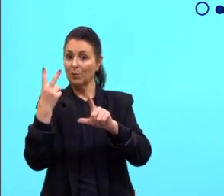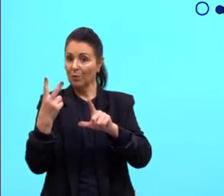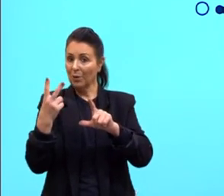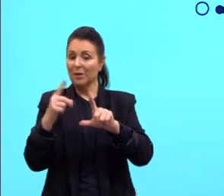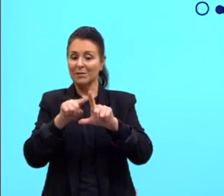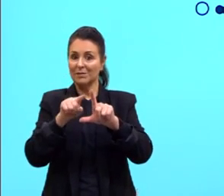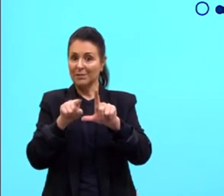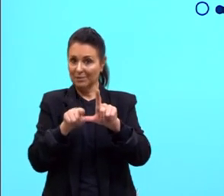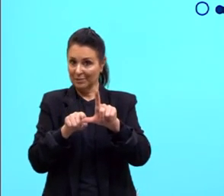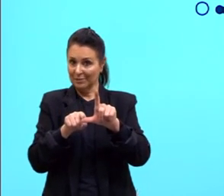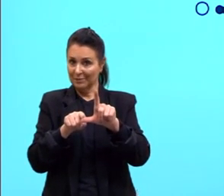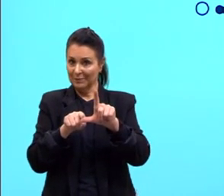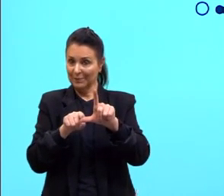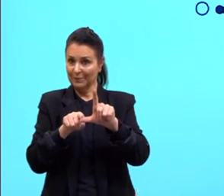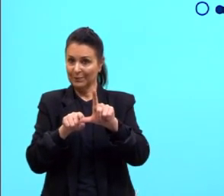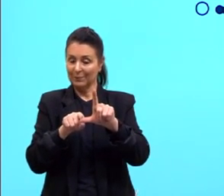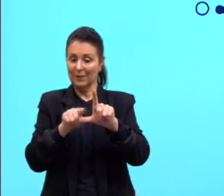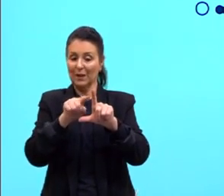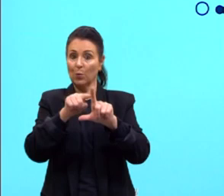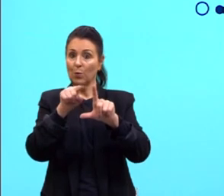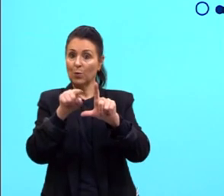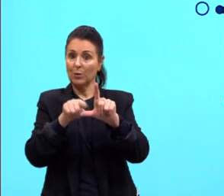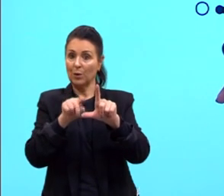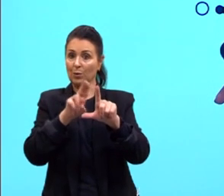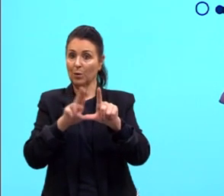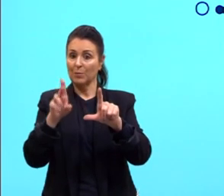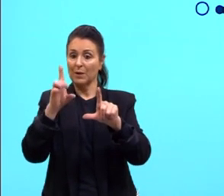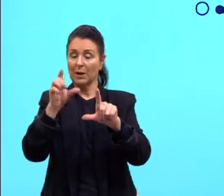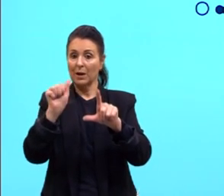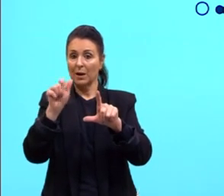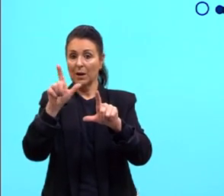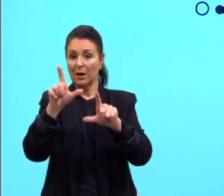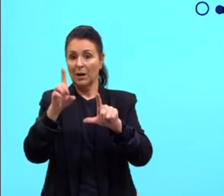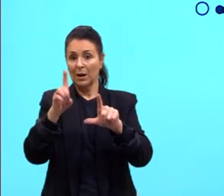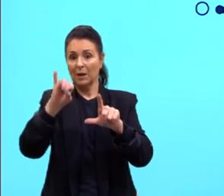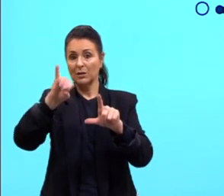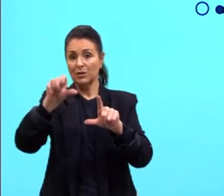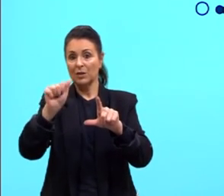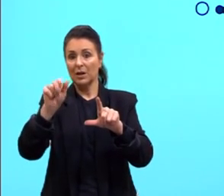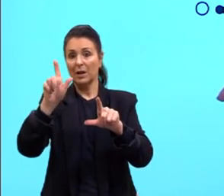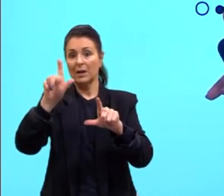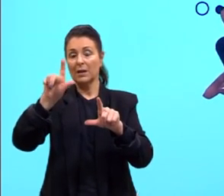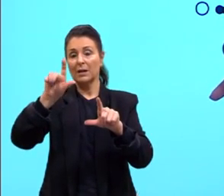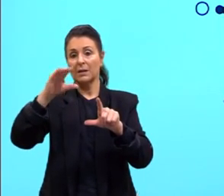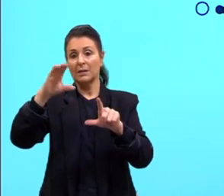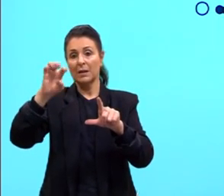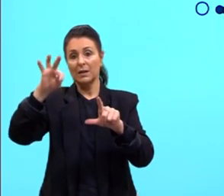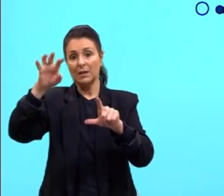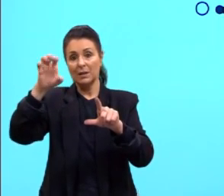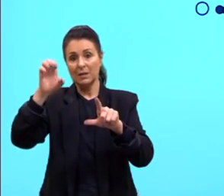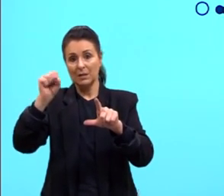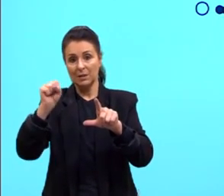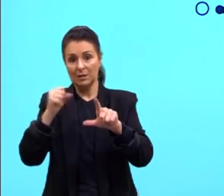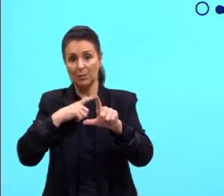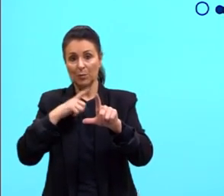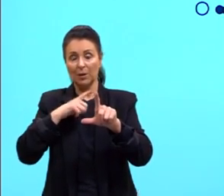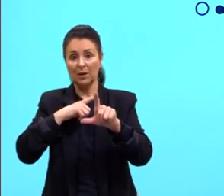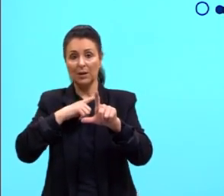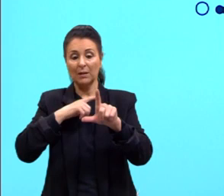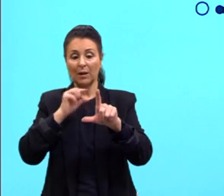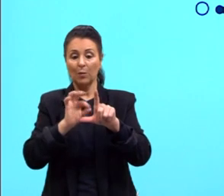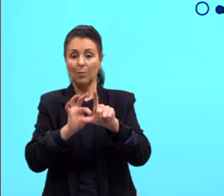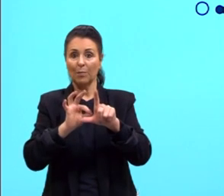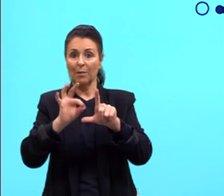dois ângulos formados esses ângulos são chá Os descendentes porque eles possuem ali um segmento